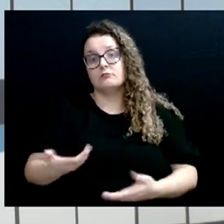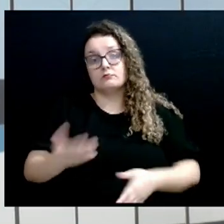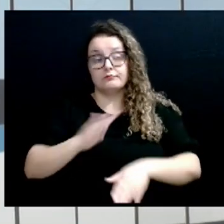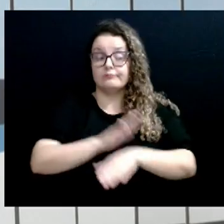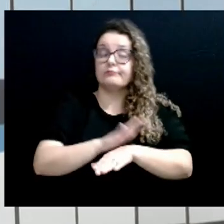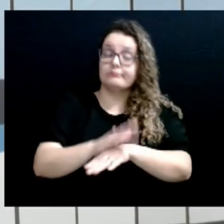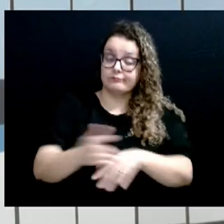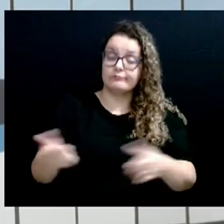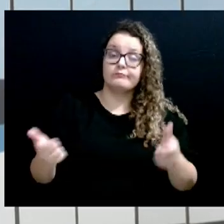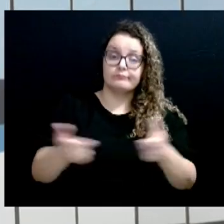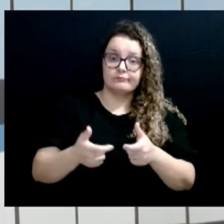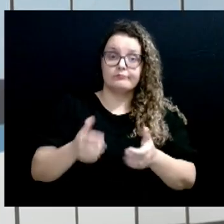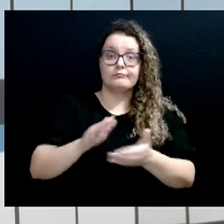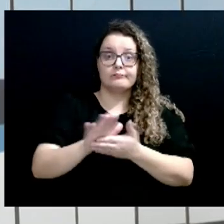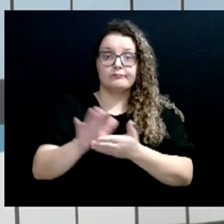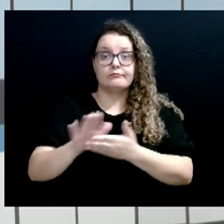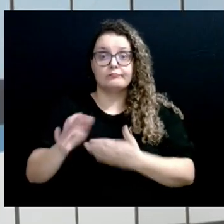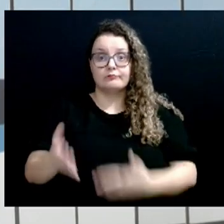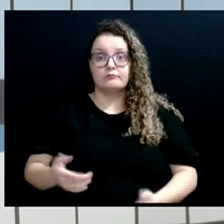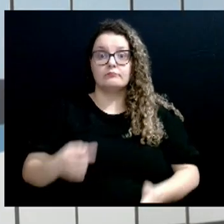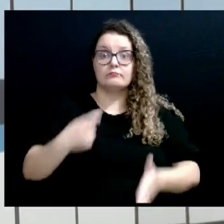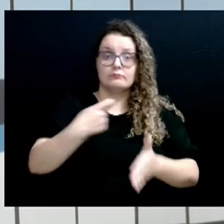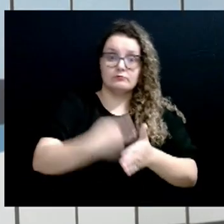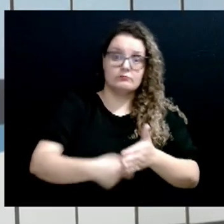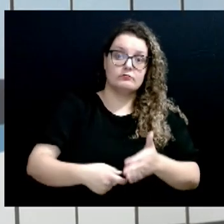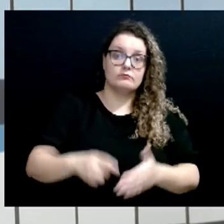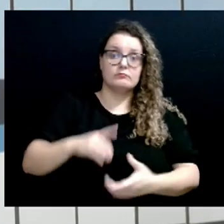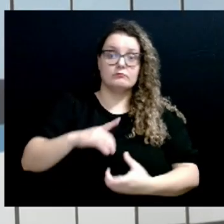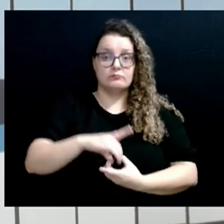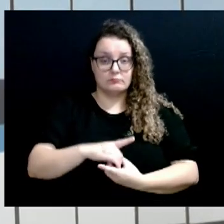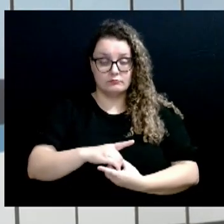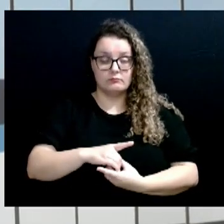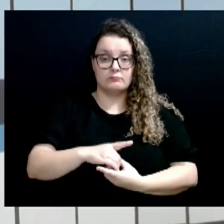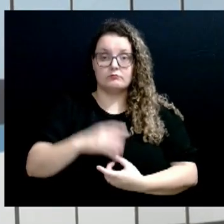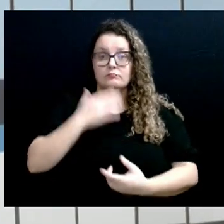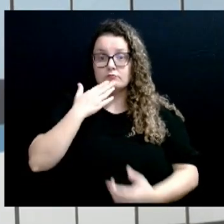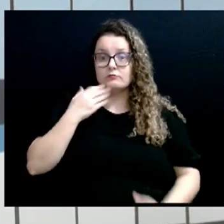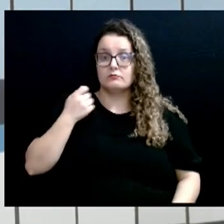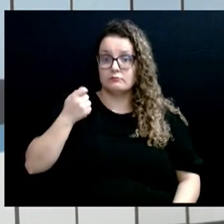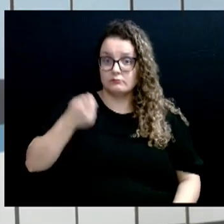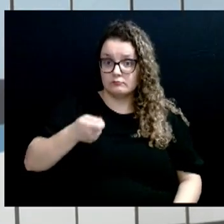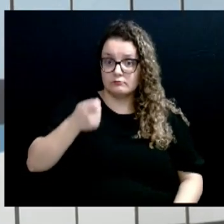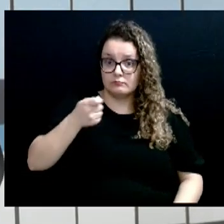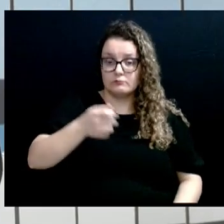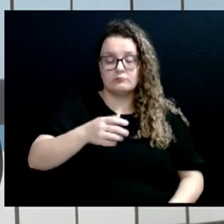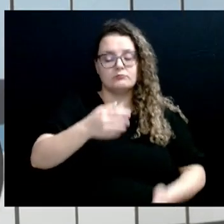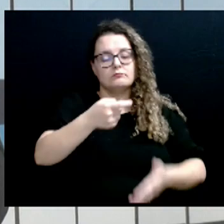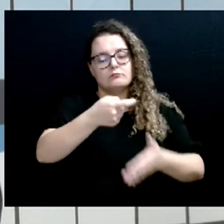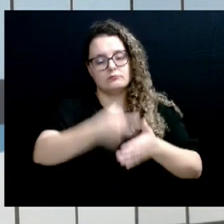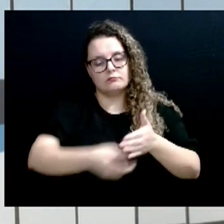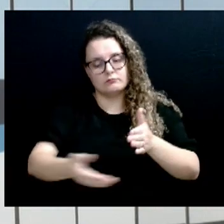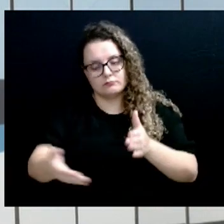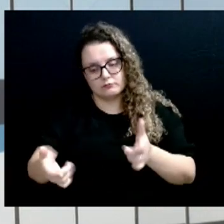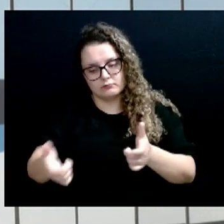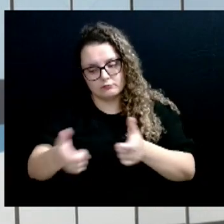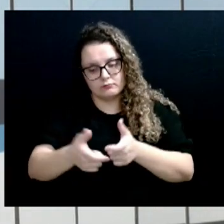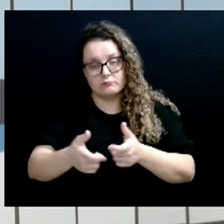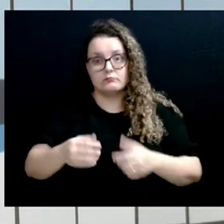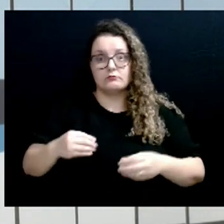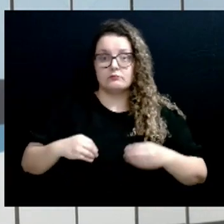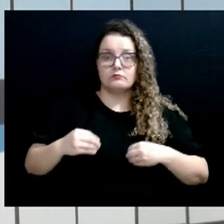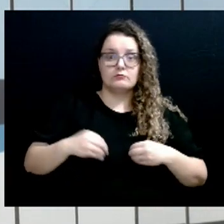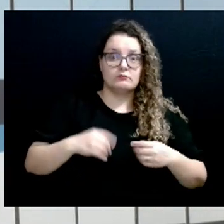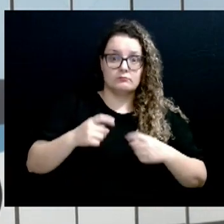custo, né? As taxas também que o Detran cobra para esse processo, reduzir essas taxas. Por exemplo, o exame médico e psicotécnico, em vez de ser